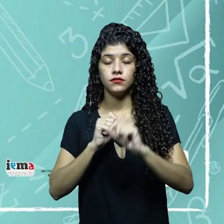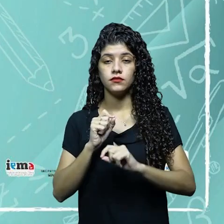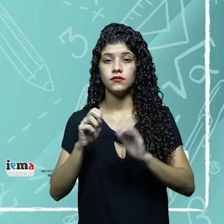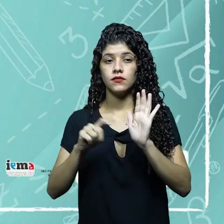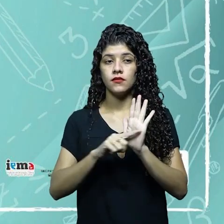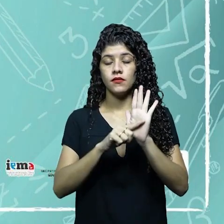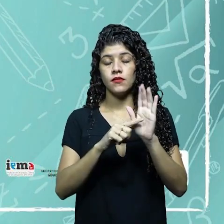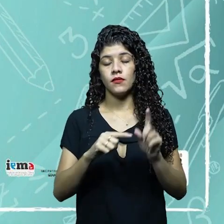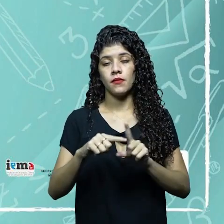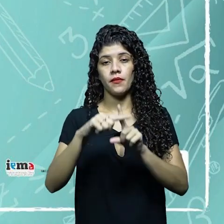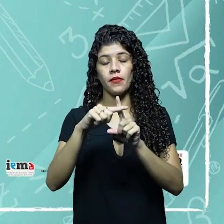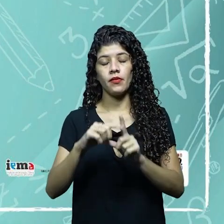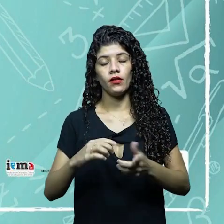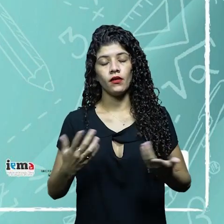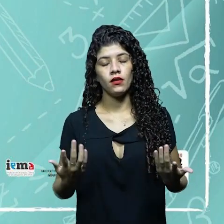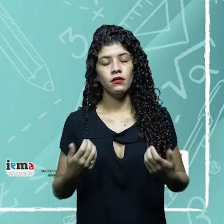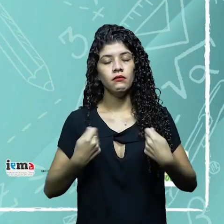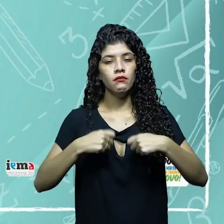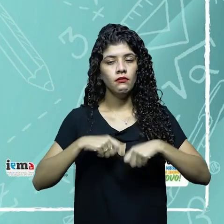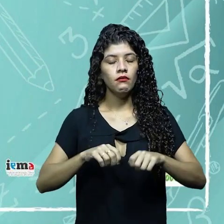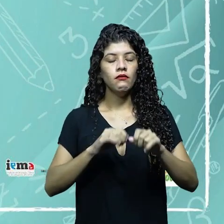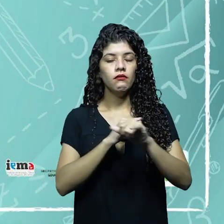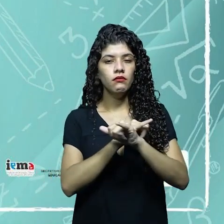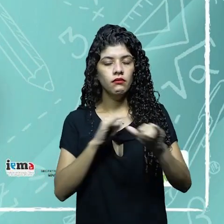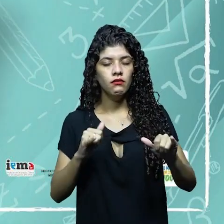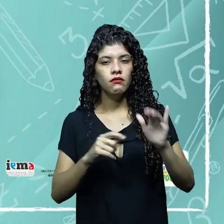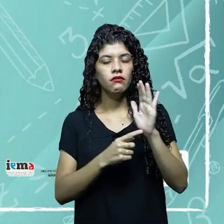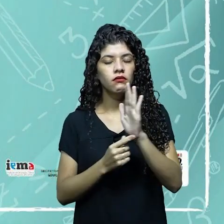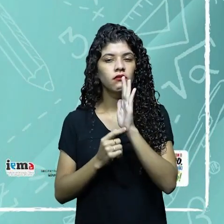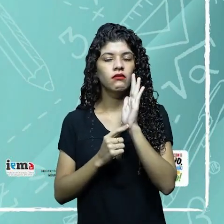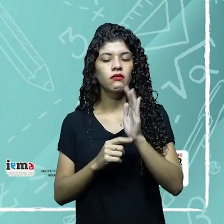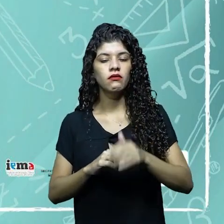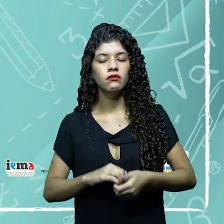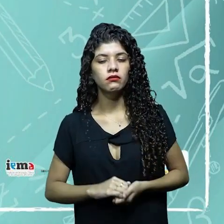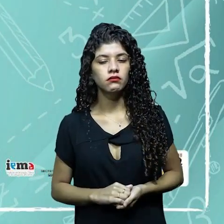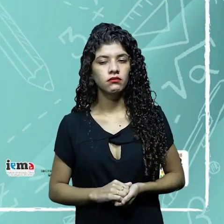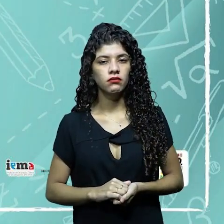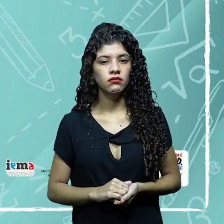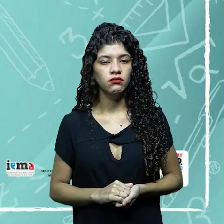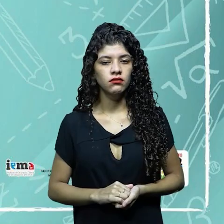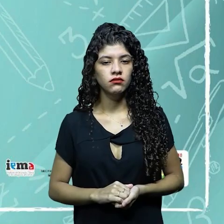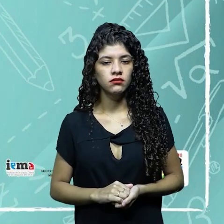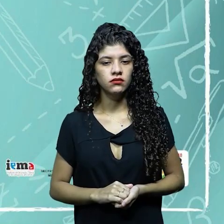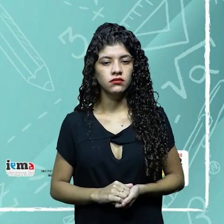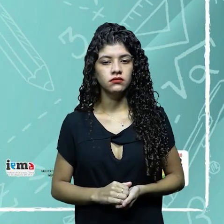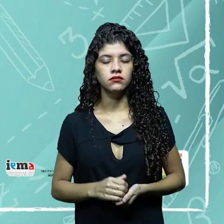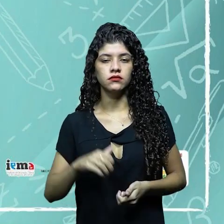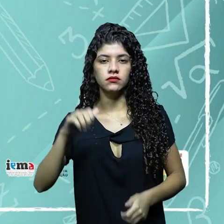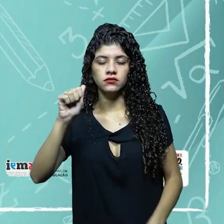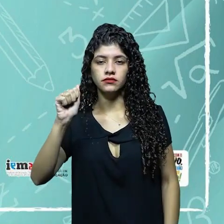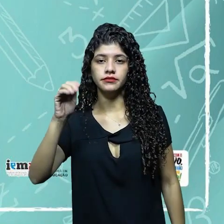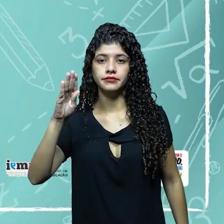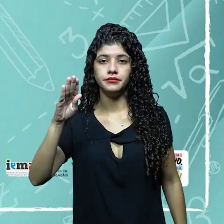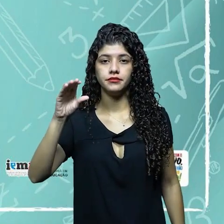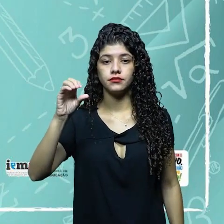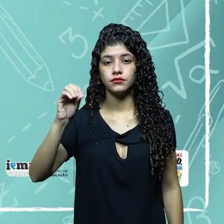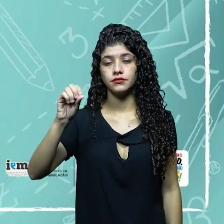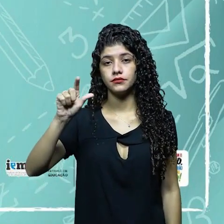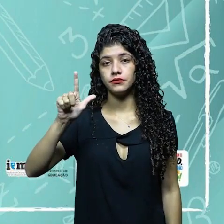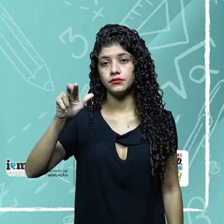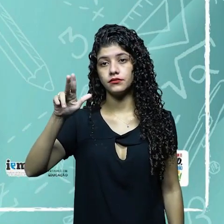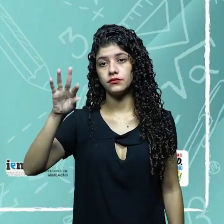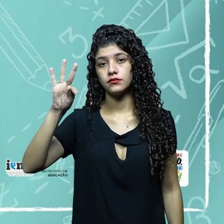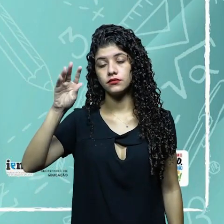especifica X e Y e o sinalzinho, né? Dando a direção. Na absoluta, você usa como referência